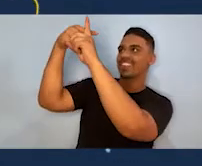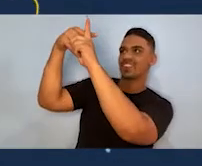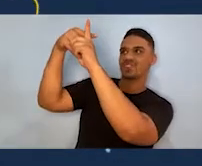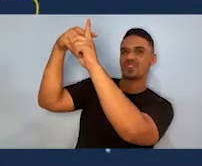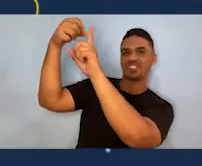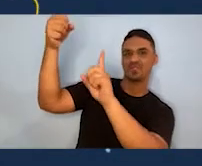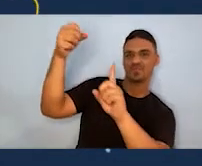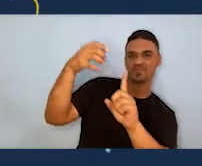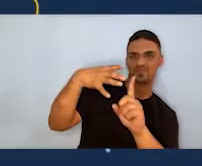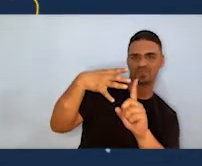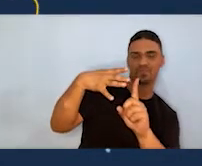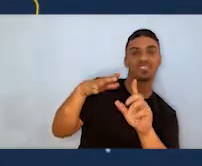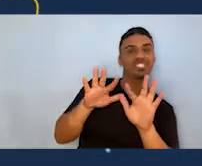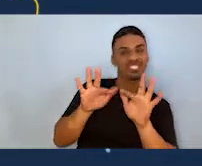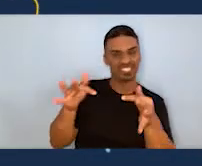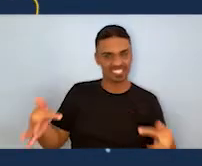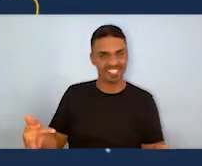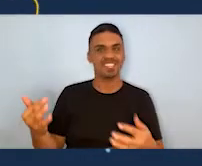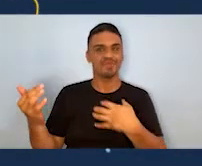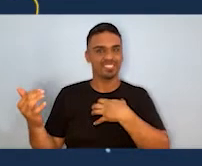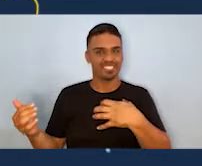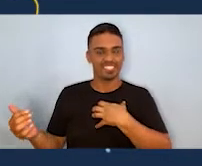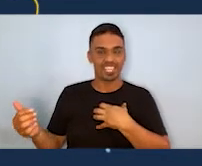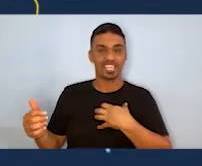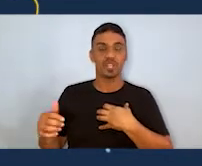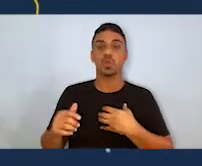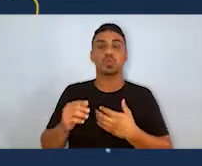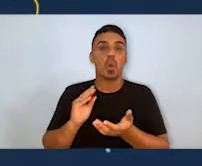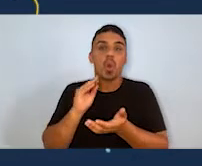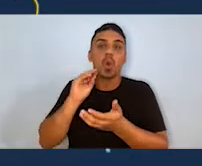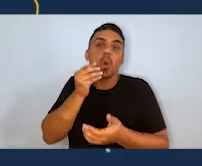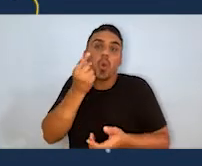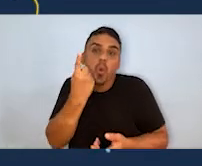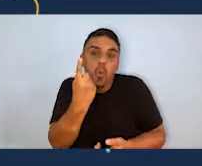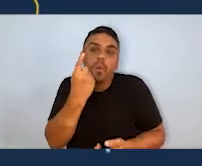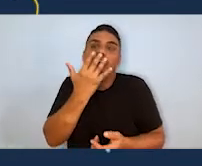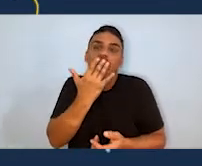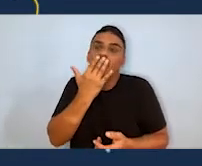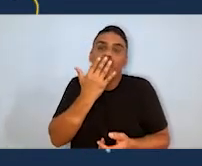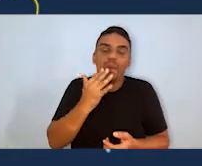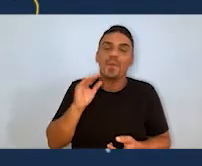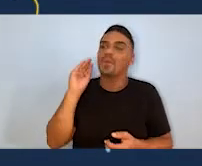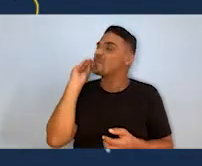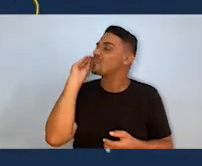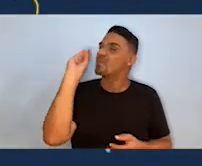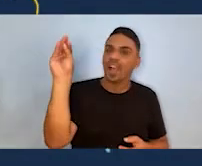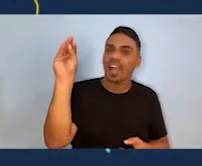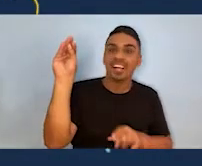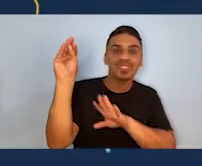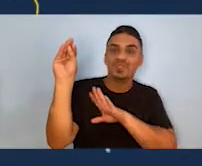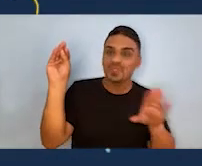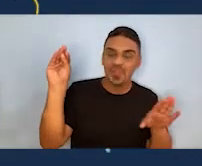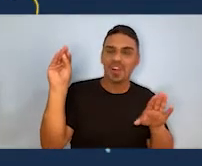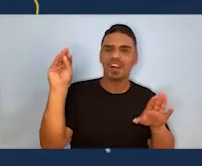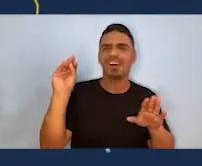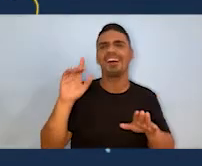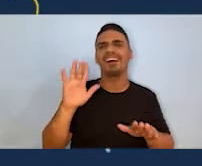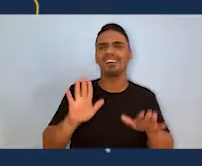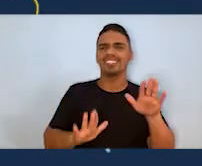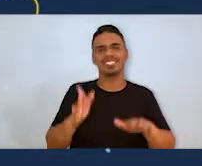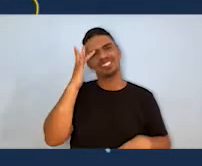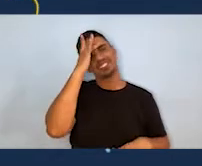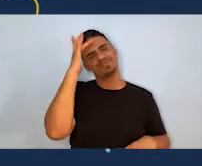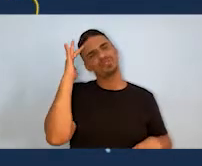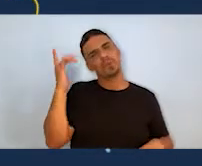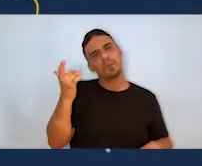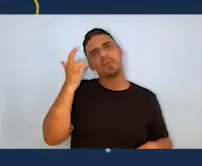maior, mas com algo simples. Vocês veem que eu adicionei uma cor, um tom de cor, que muita gente às vezes acha